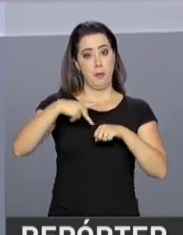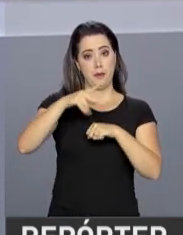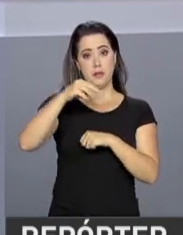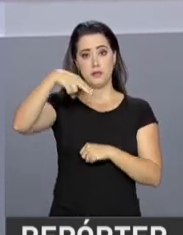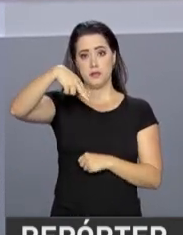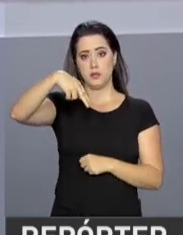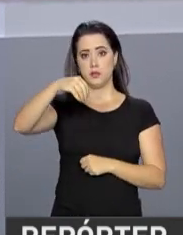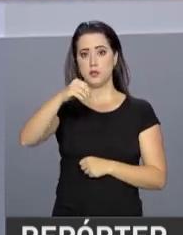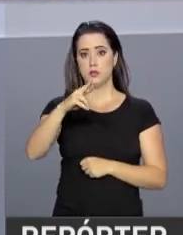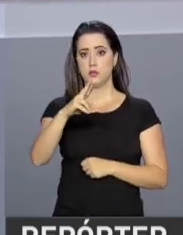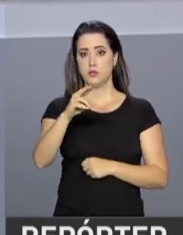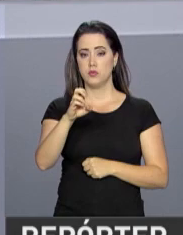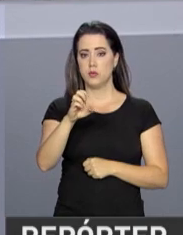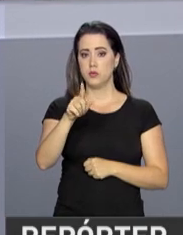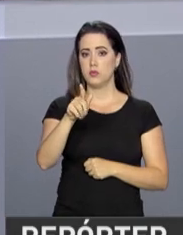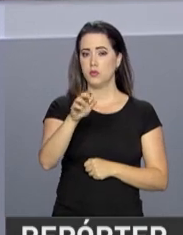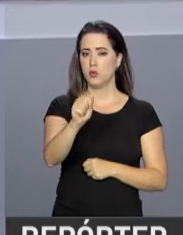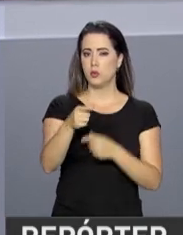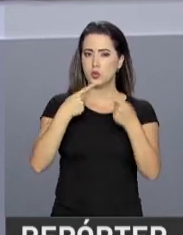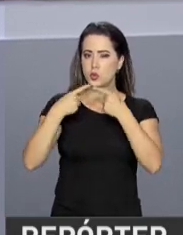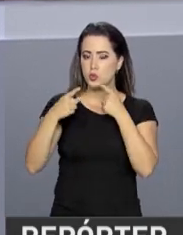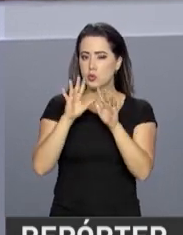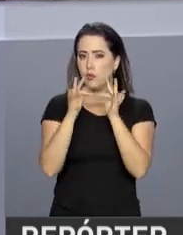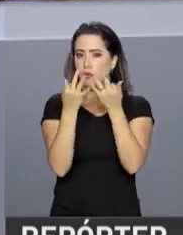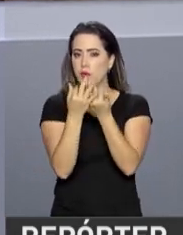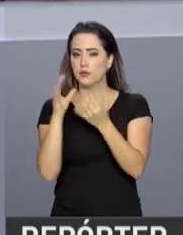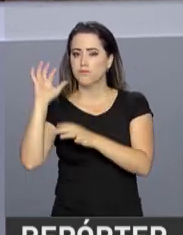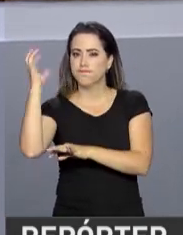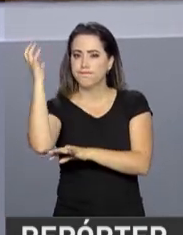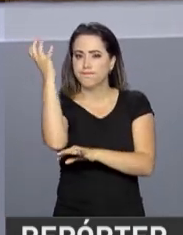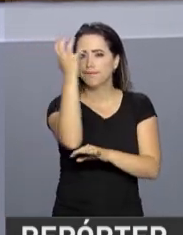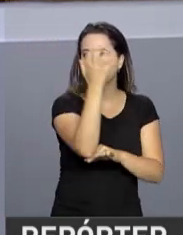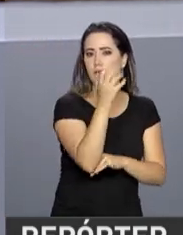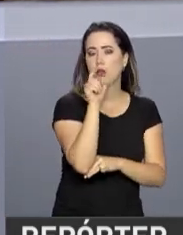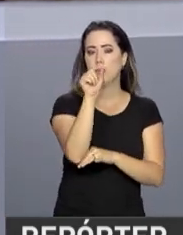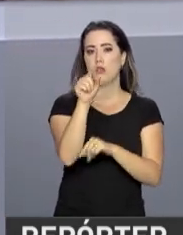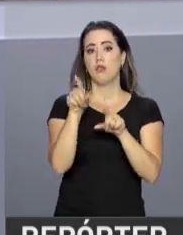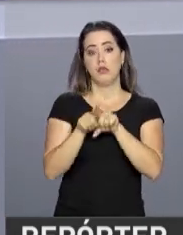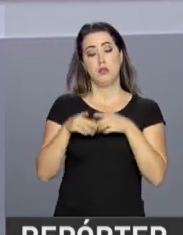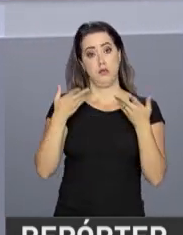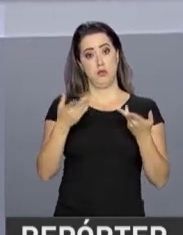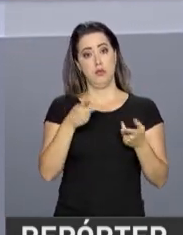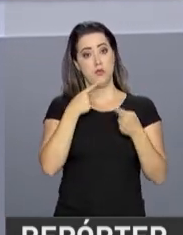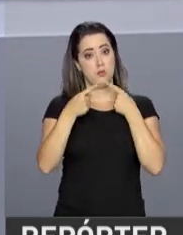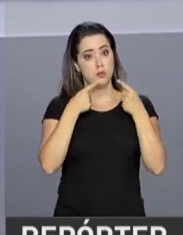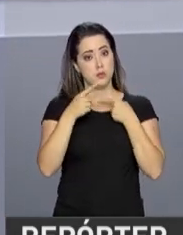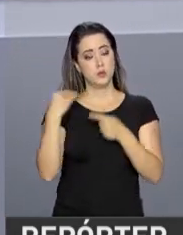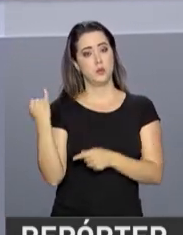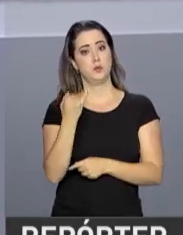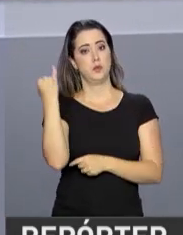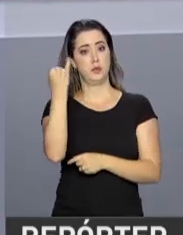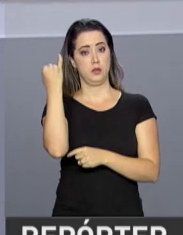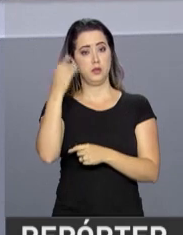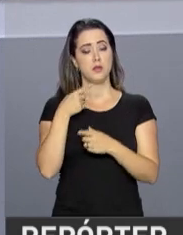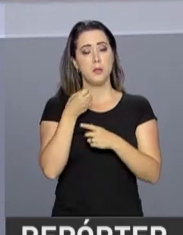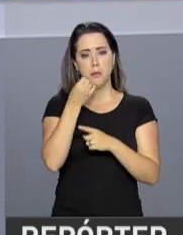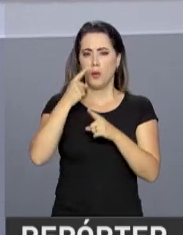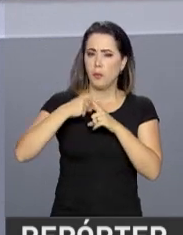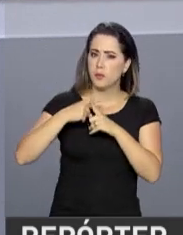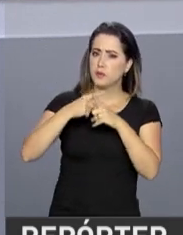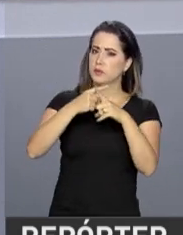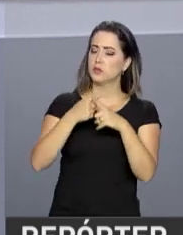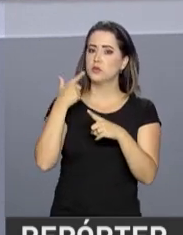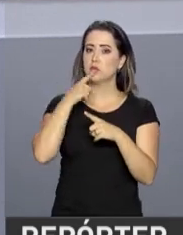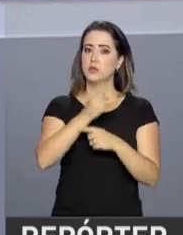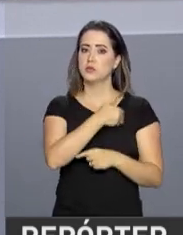durante o fórum de debate sobre florestas tropicais o ministro do meio ambiente destacou os resultados positivos já alcançados pelo governo